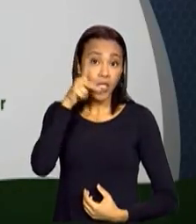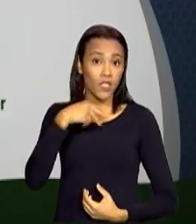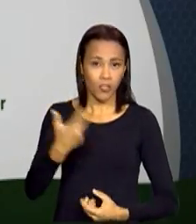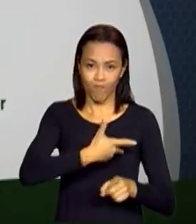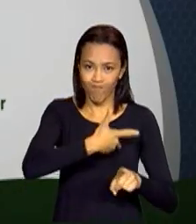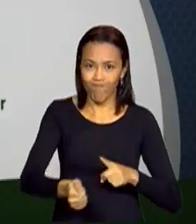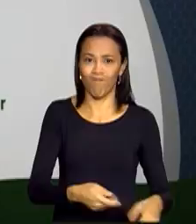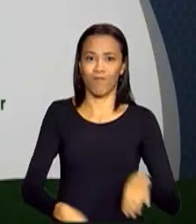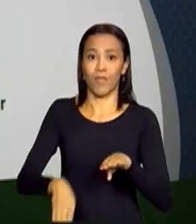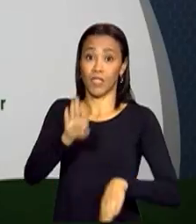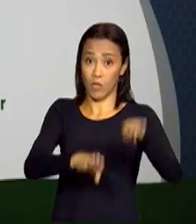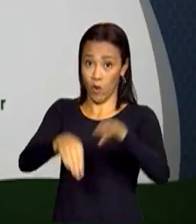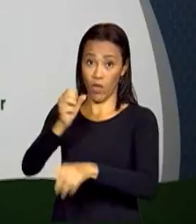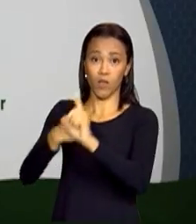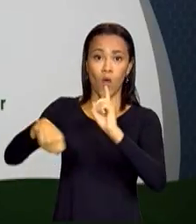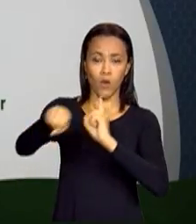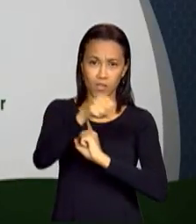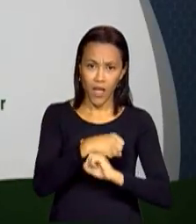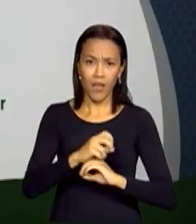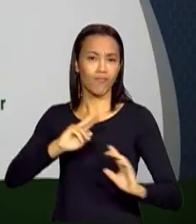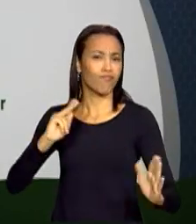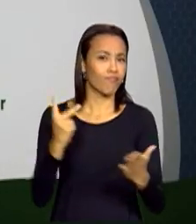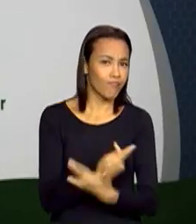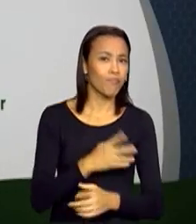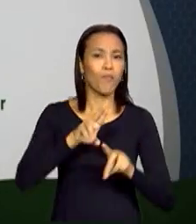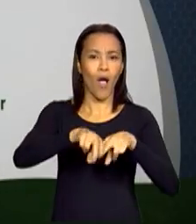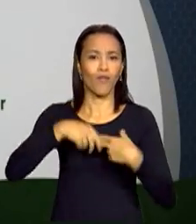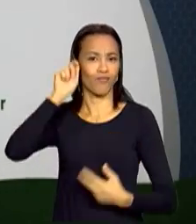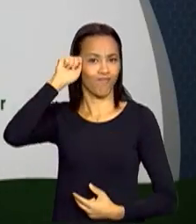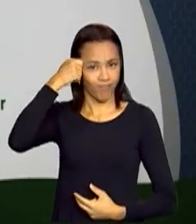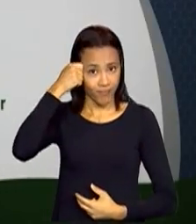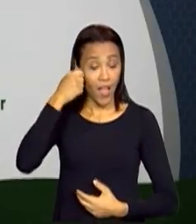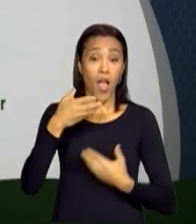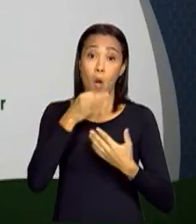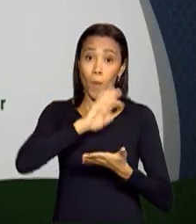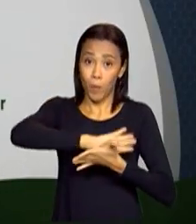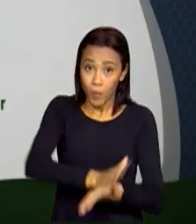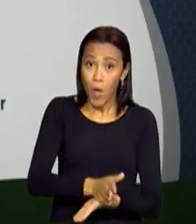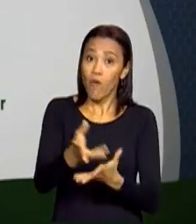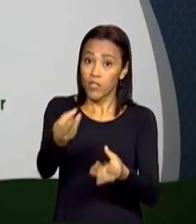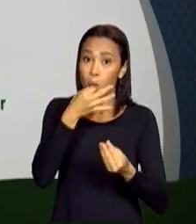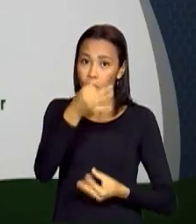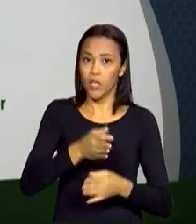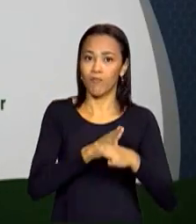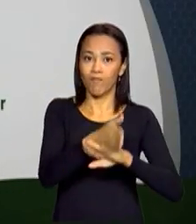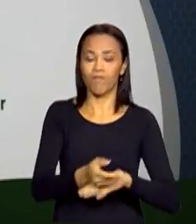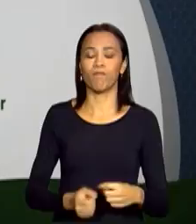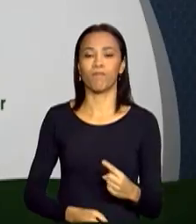das desigualdades sociais causadas pelo racismo. Participe acessando